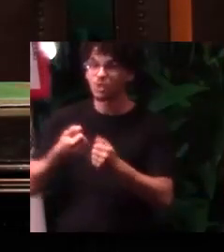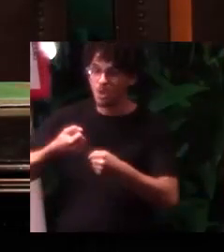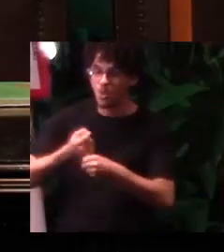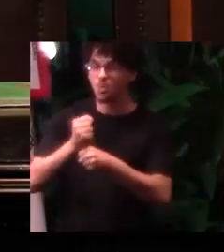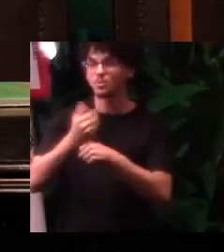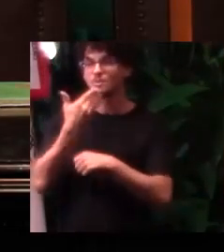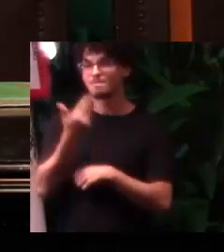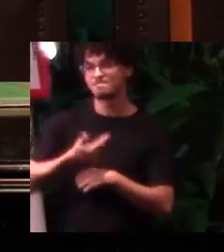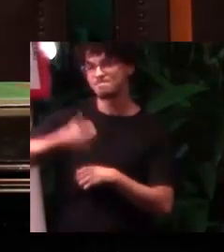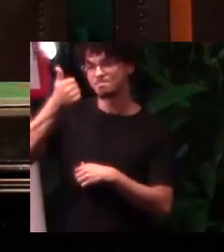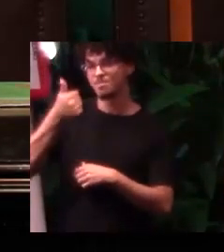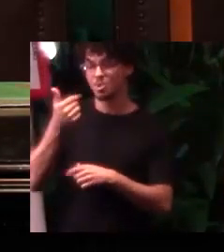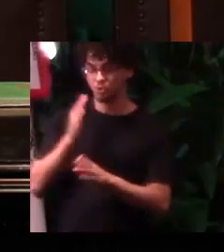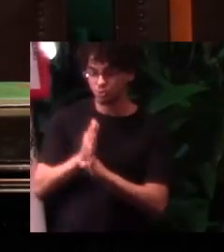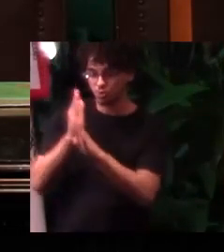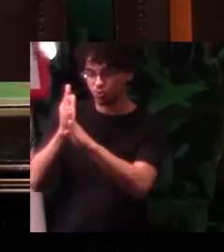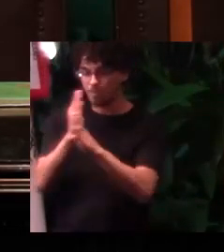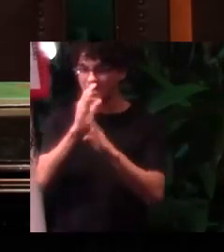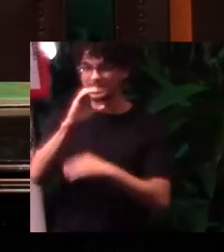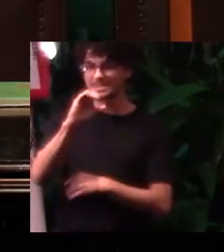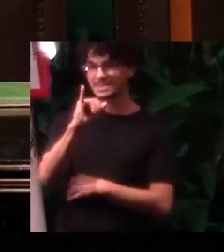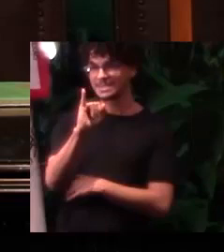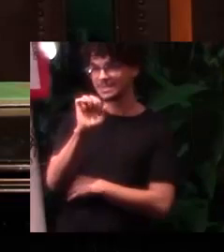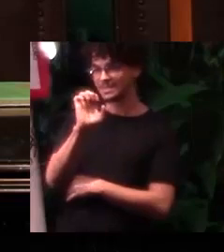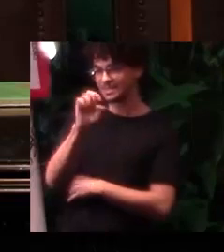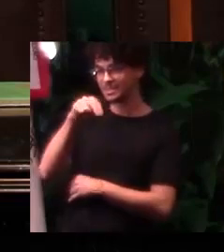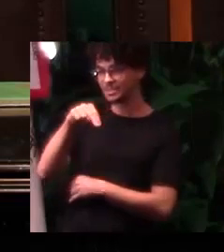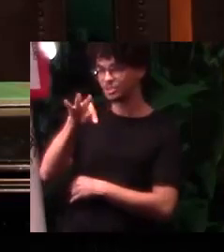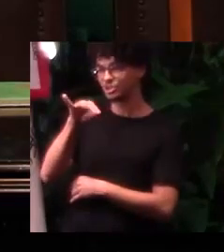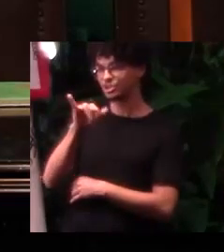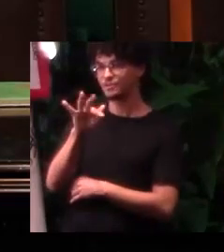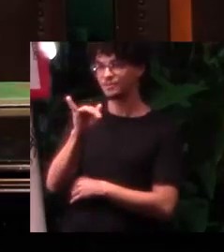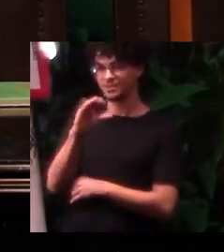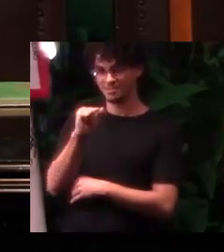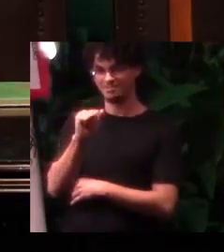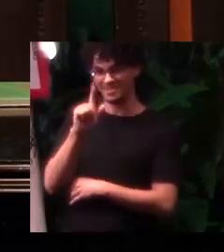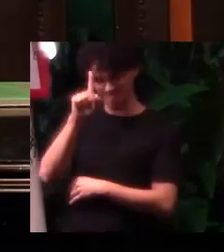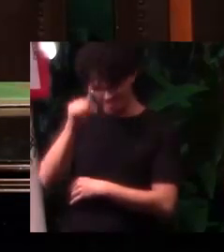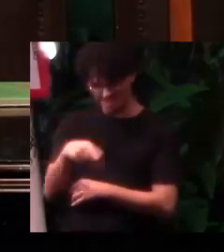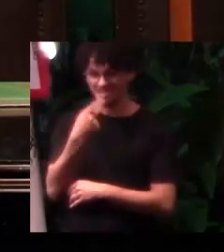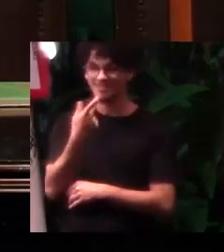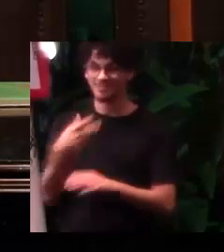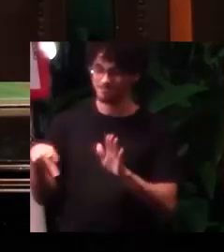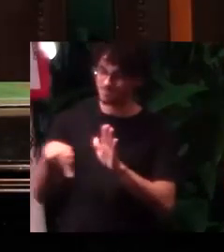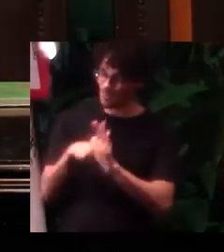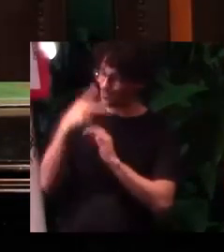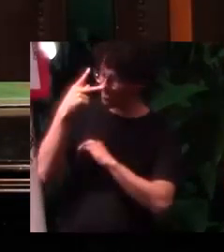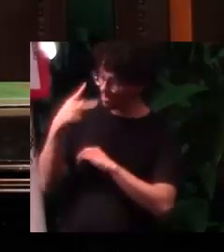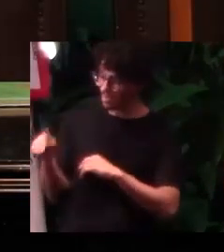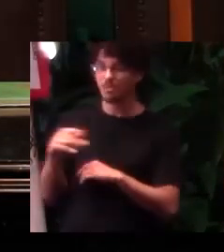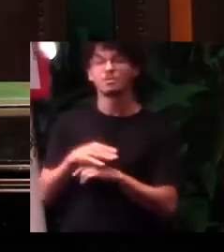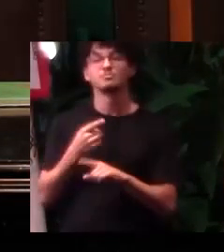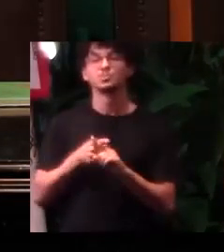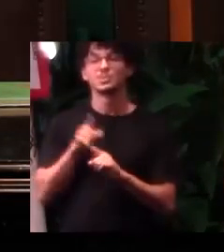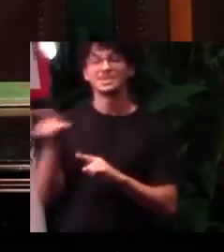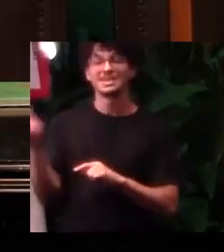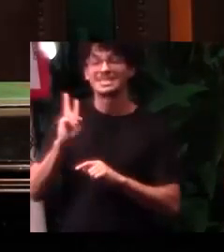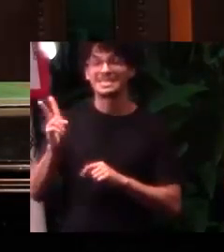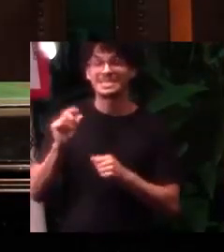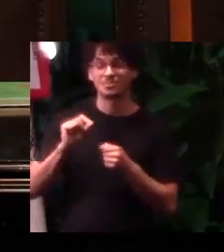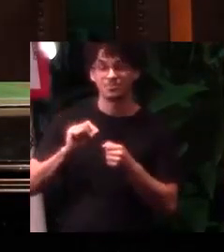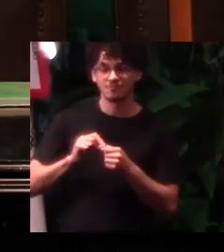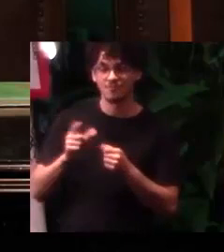científica. E ele certamente está falando, inclusive, dele mesmo, né, que era um sujeito que fazia ali o tempo todo